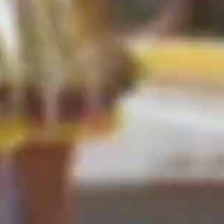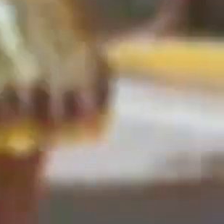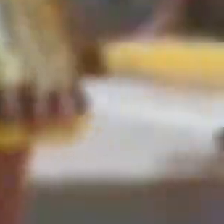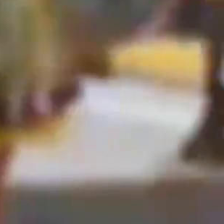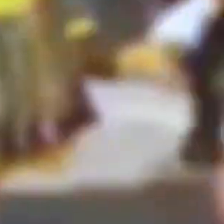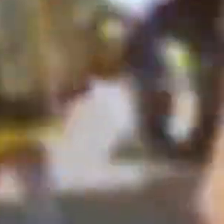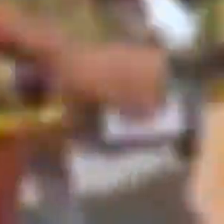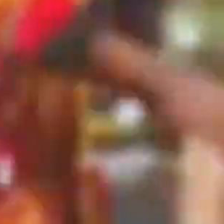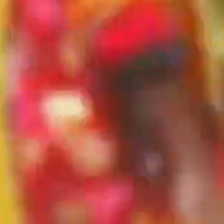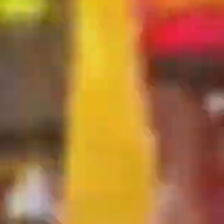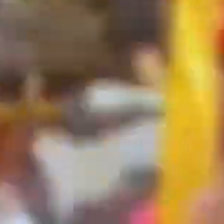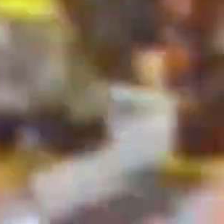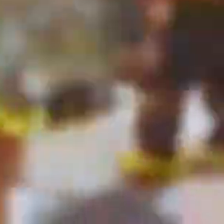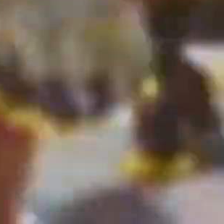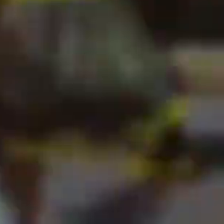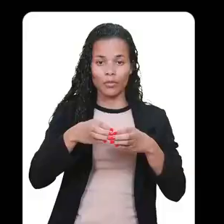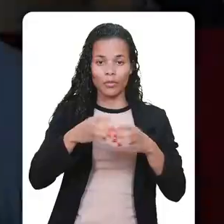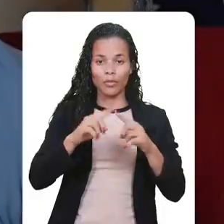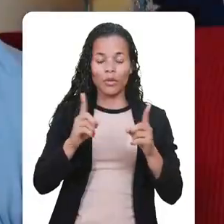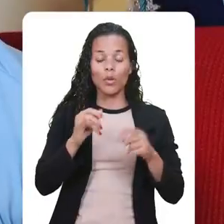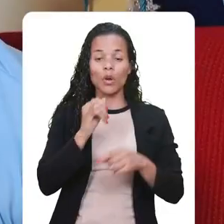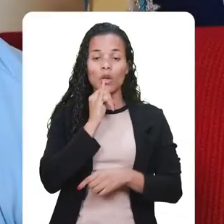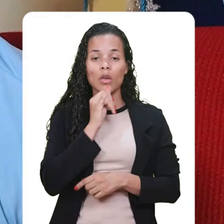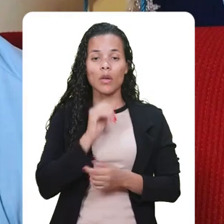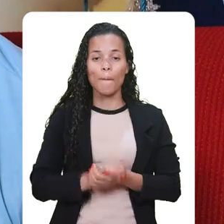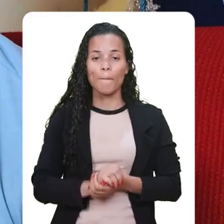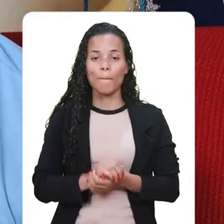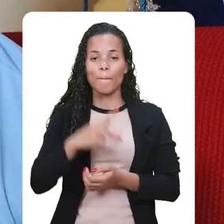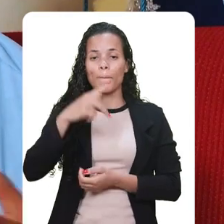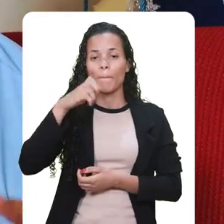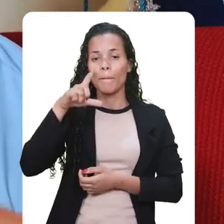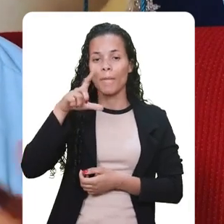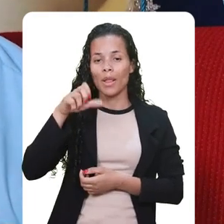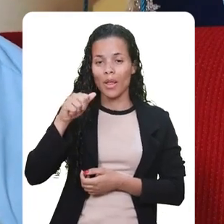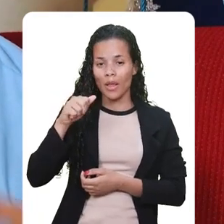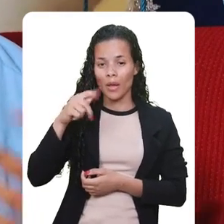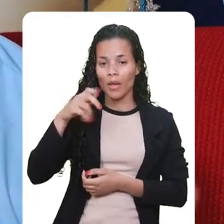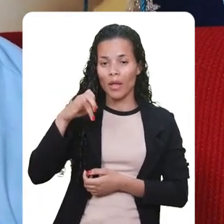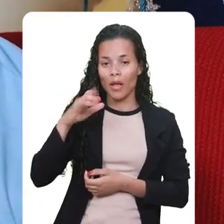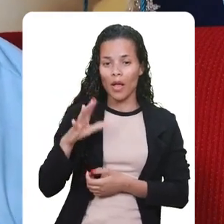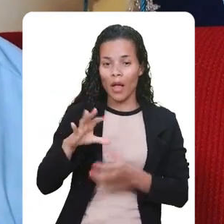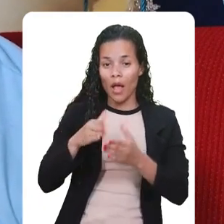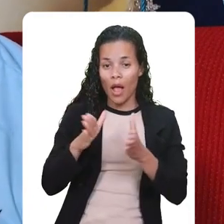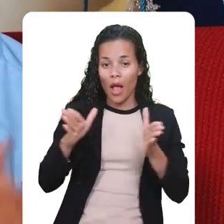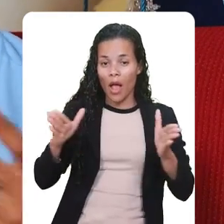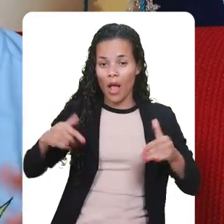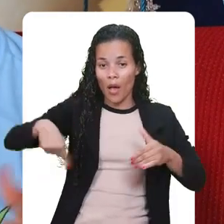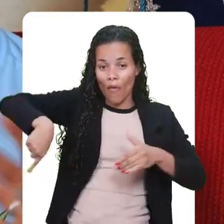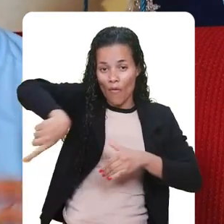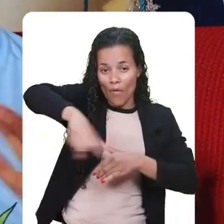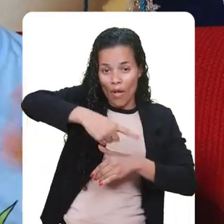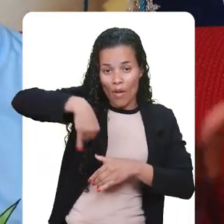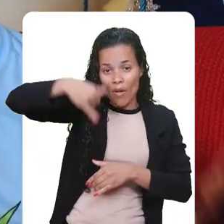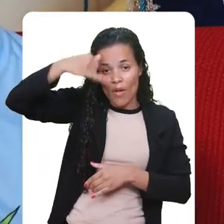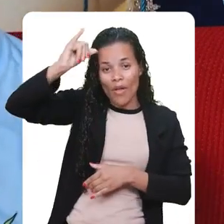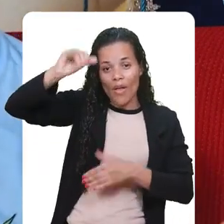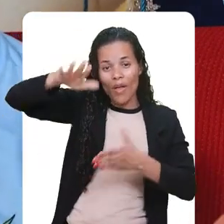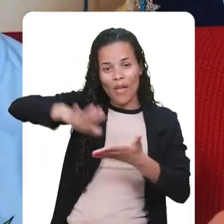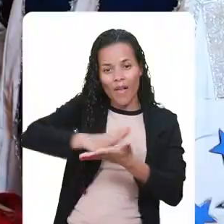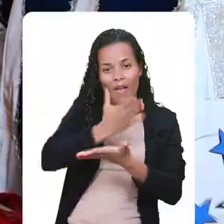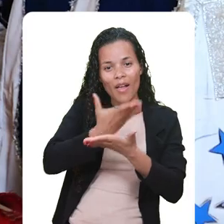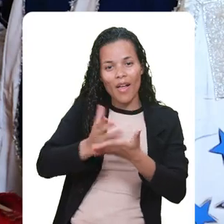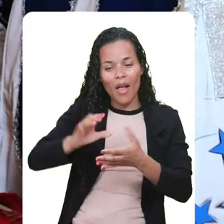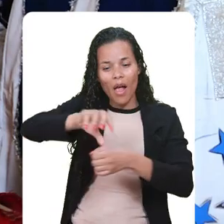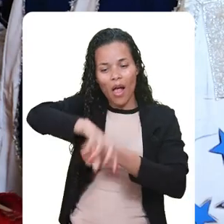prefeitura vai vadiar. Vou dar um exemplo. Palema, palema, palema, abra a roda pro boi